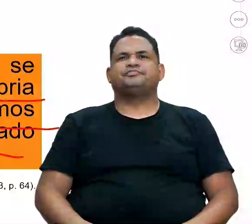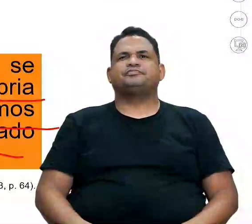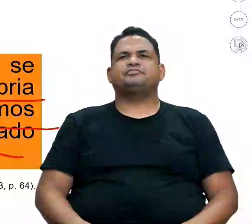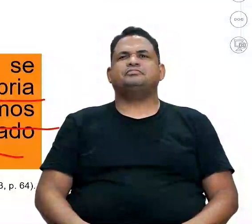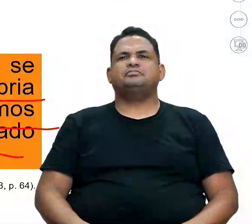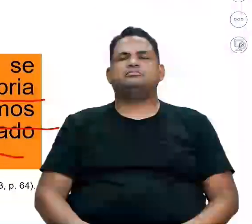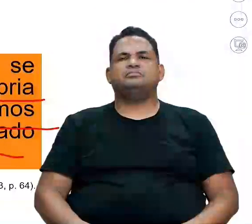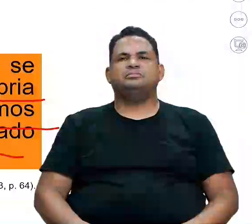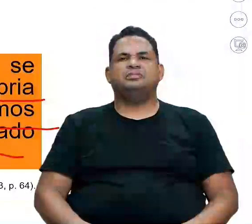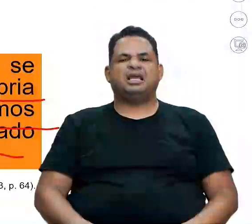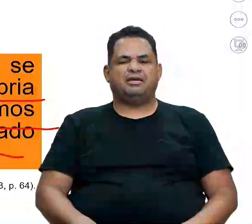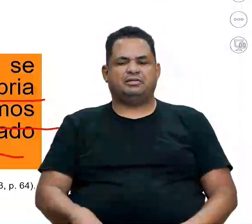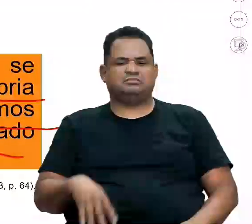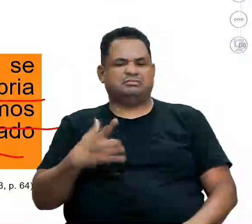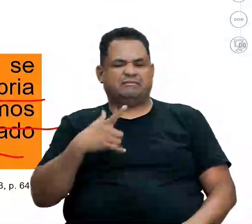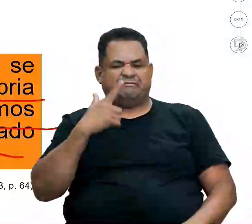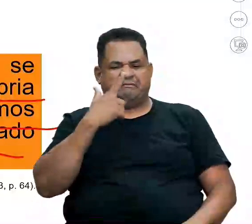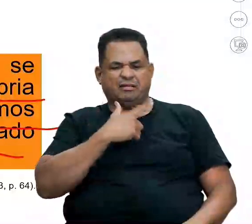horrível, que é, enfim,